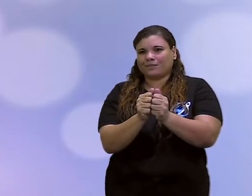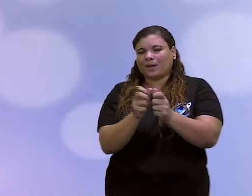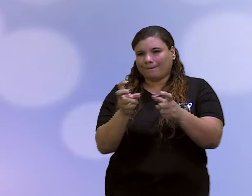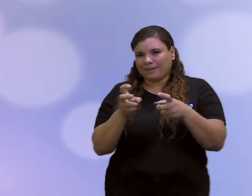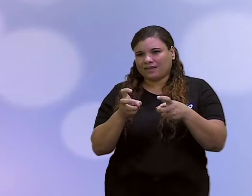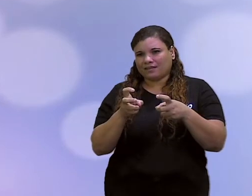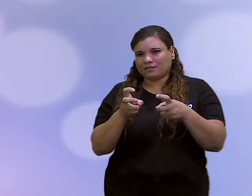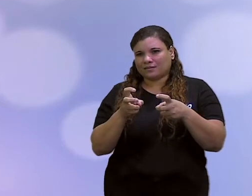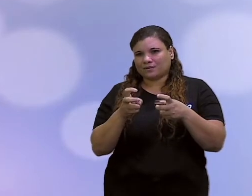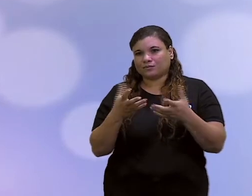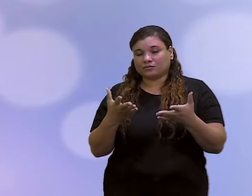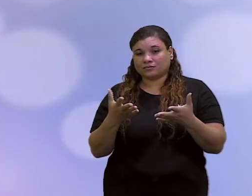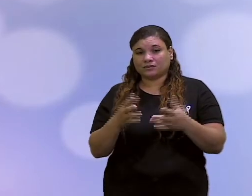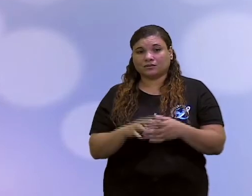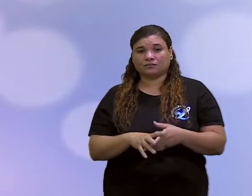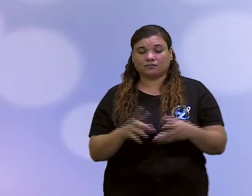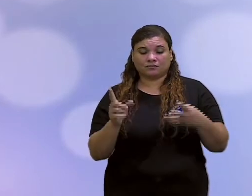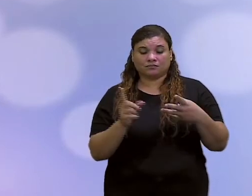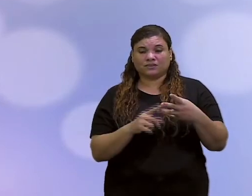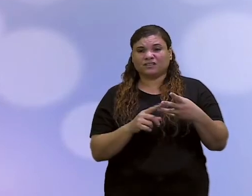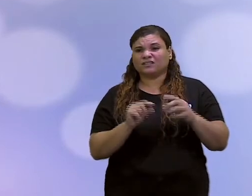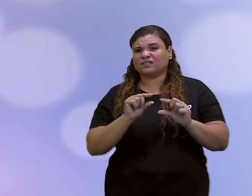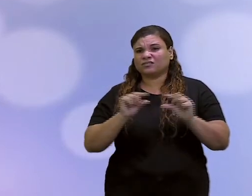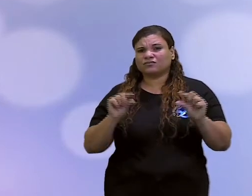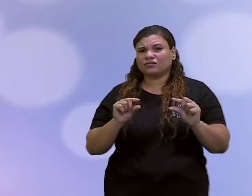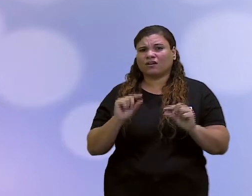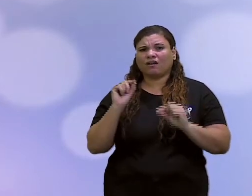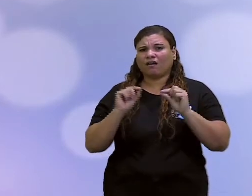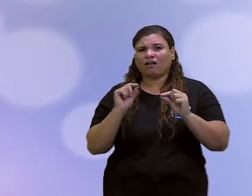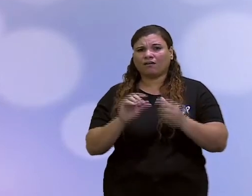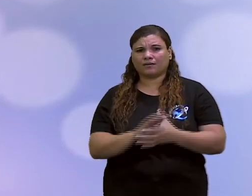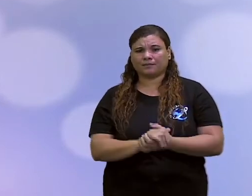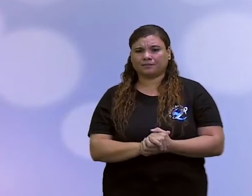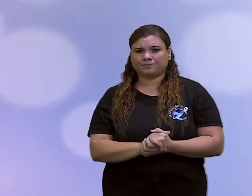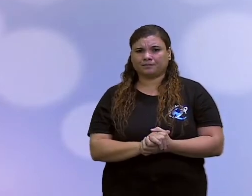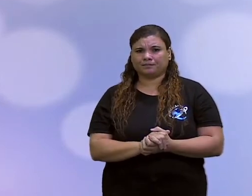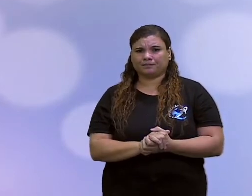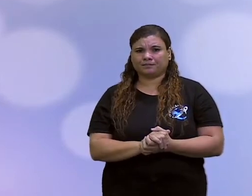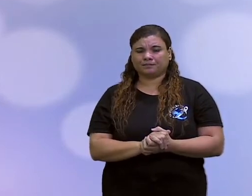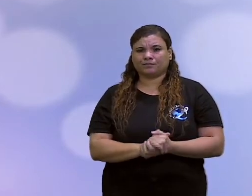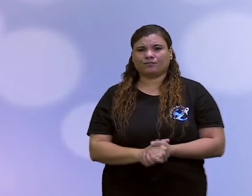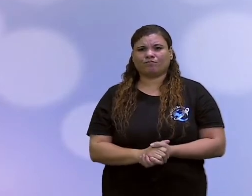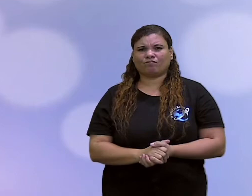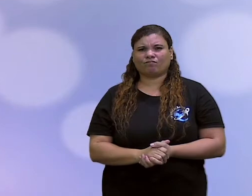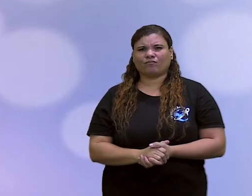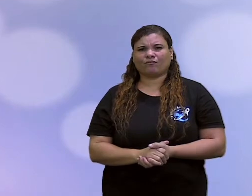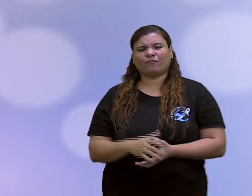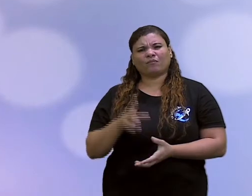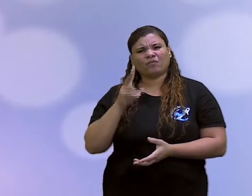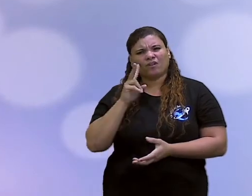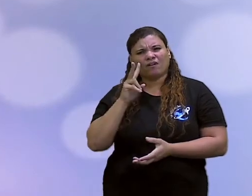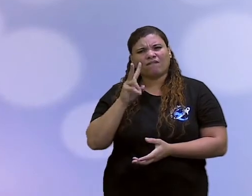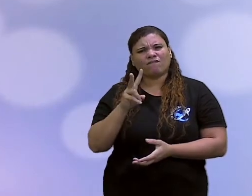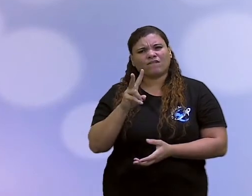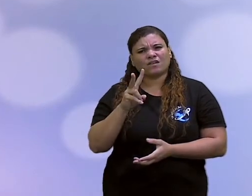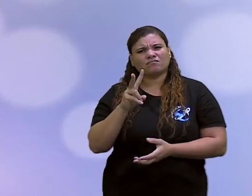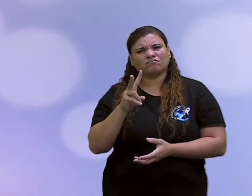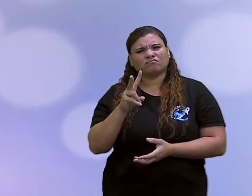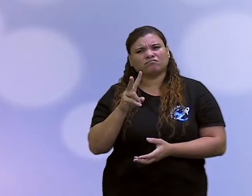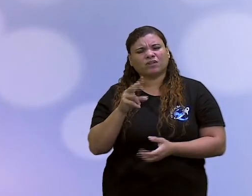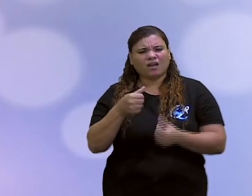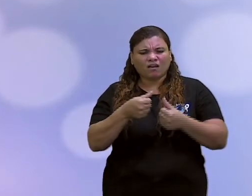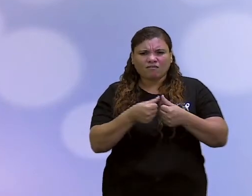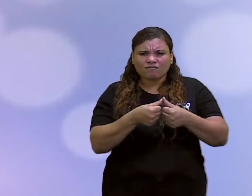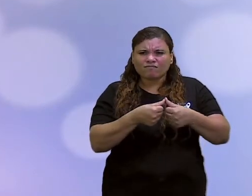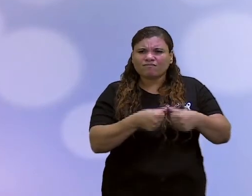que é subordinada, que estabelece essa dependência aí dos dois verbos, né? Que é o vi e o fiquei. Então, aqui nós falamos que é